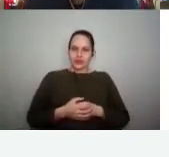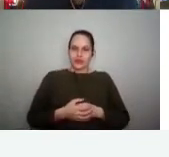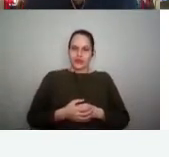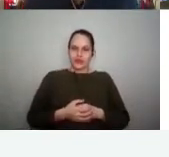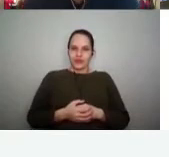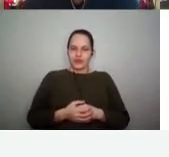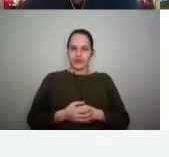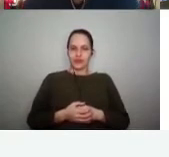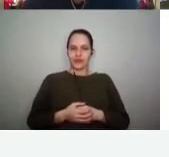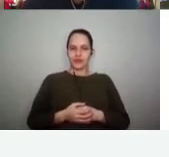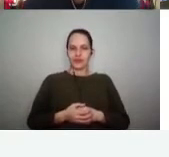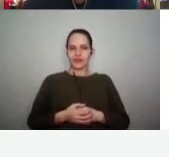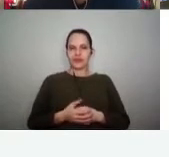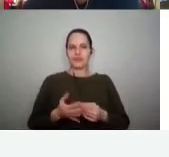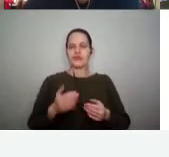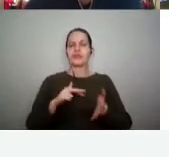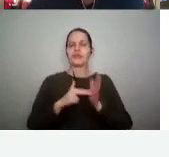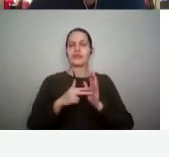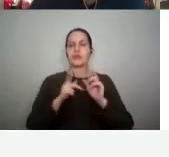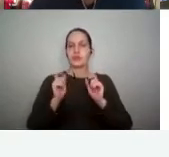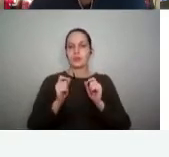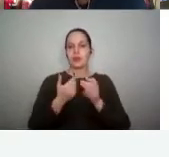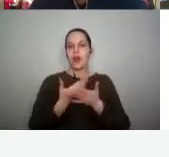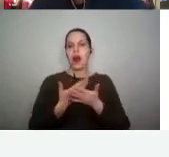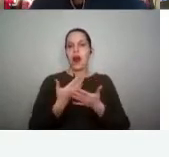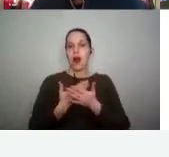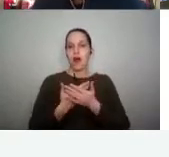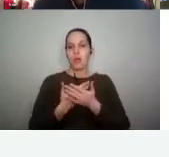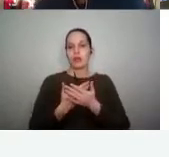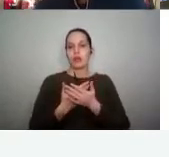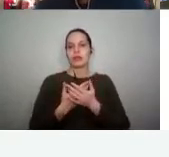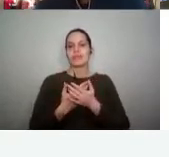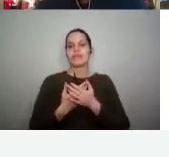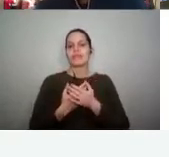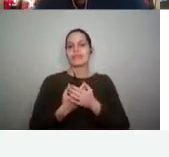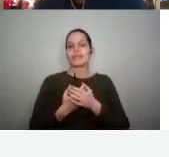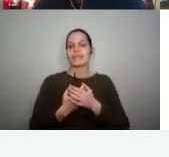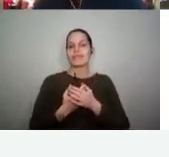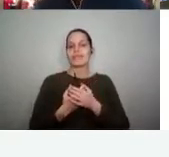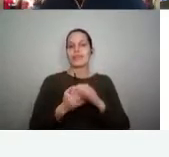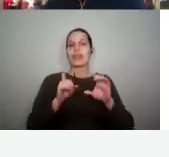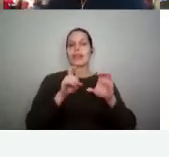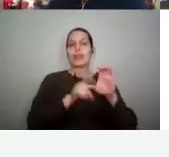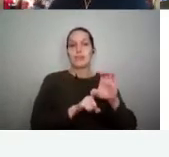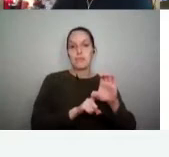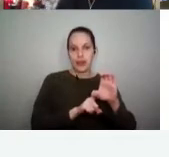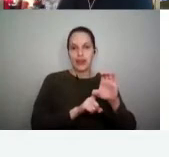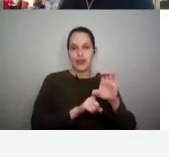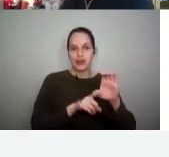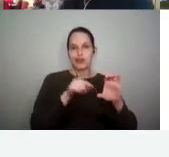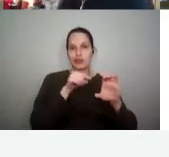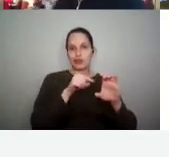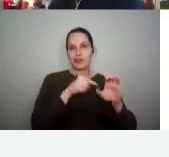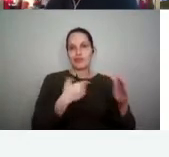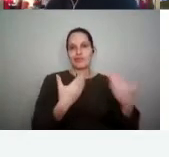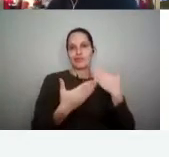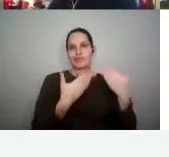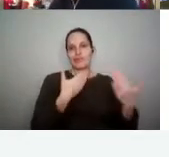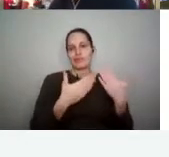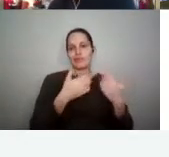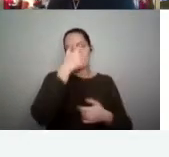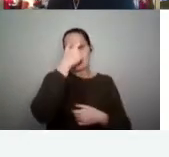Isso quer dizer que a aula depende muito dessa interação dos sujeitos, né? E é uma química que é difícil de